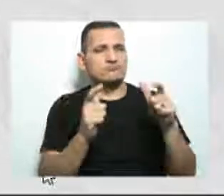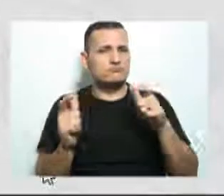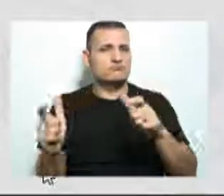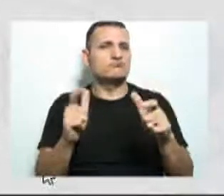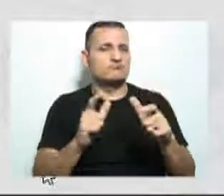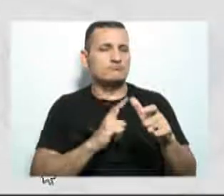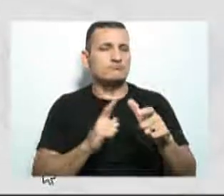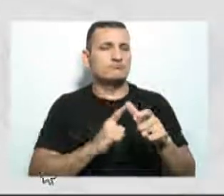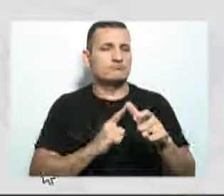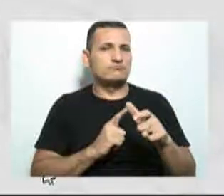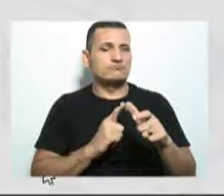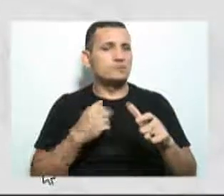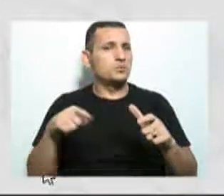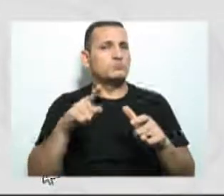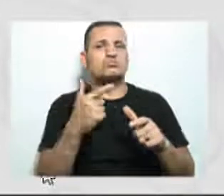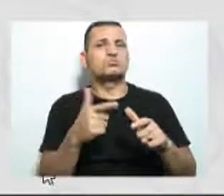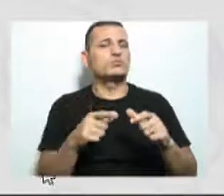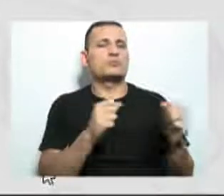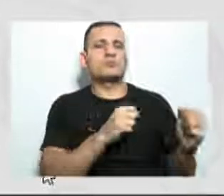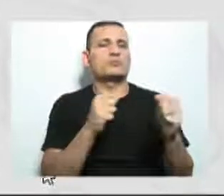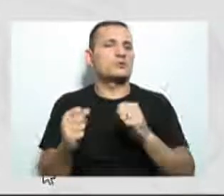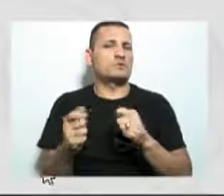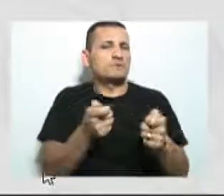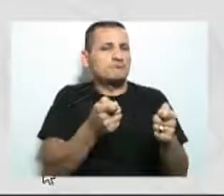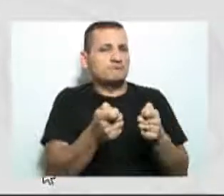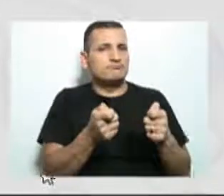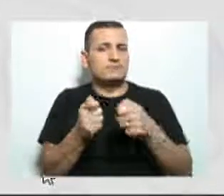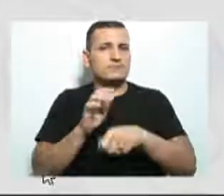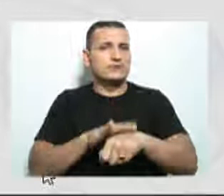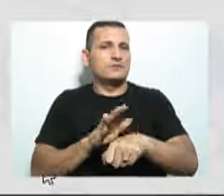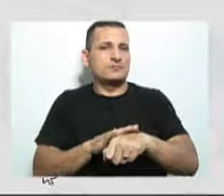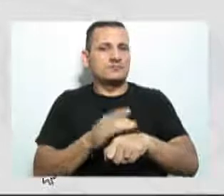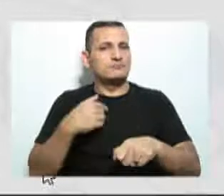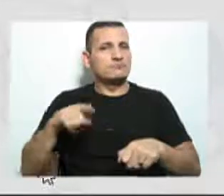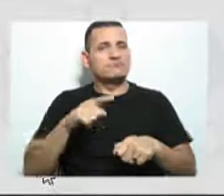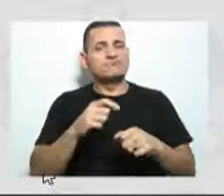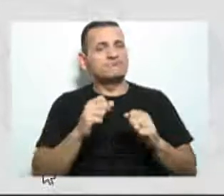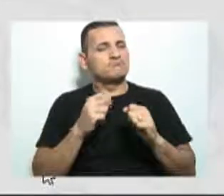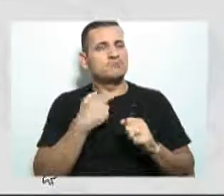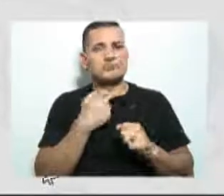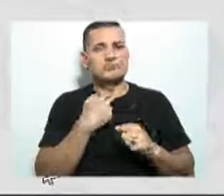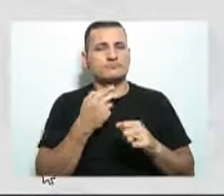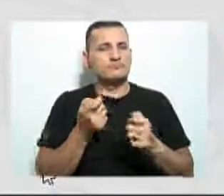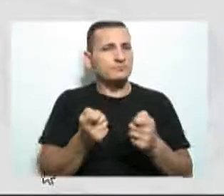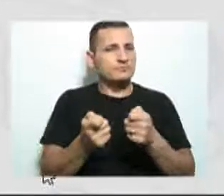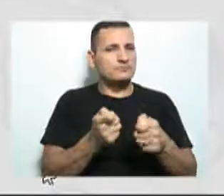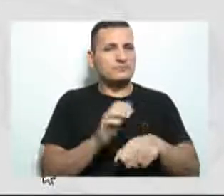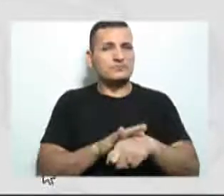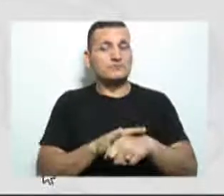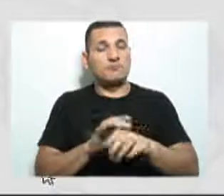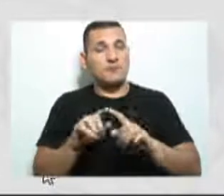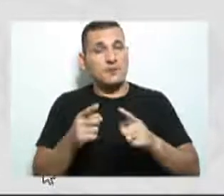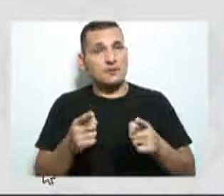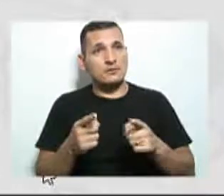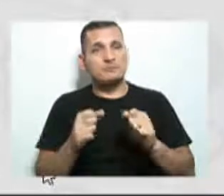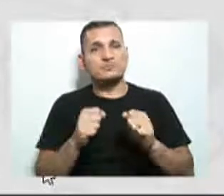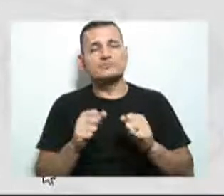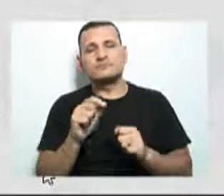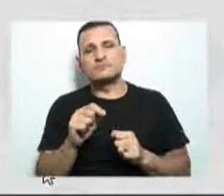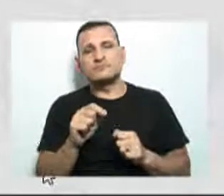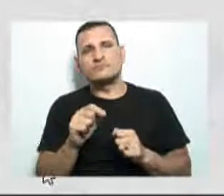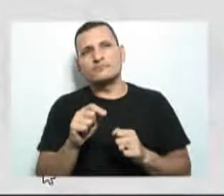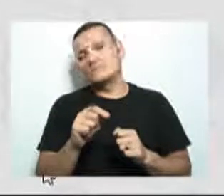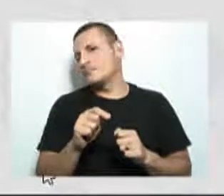Não temos poder sobre o tempo. Não podemos dominá-lo. Contudo, podemos o quê? Podemos o quê?